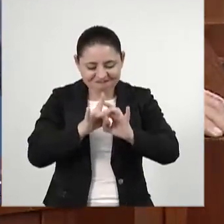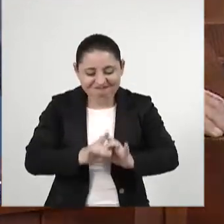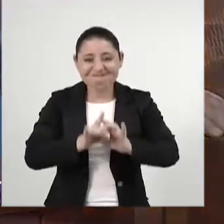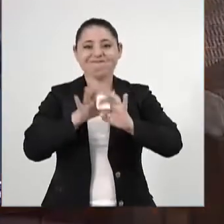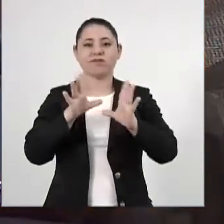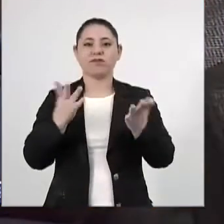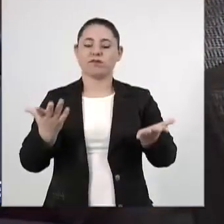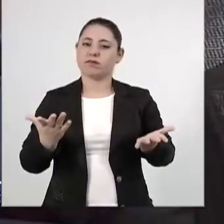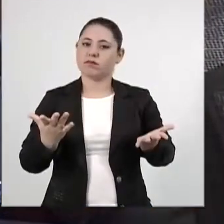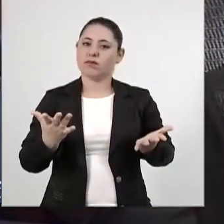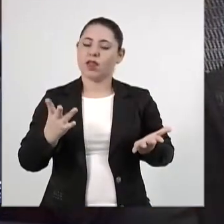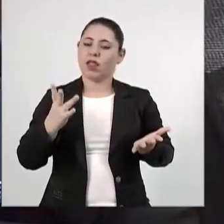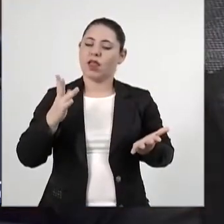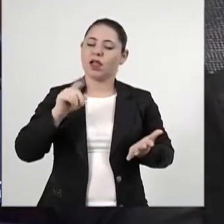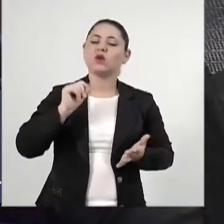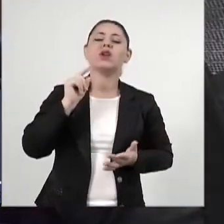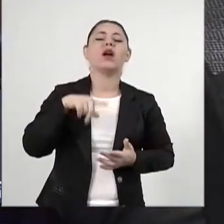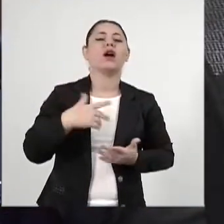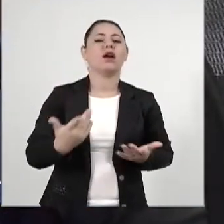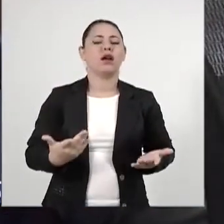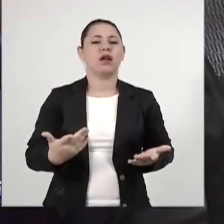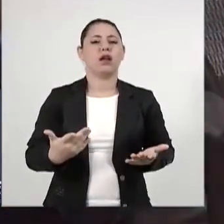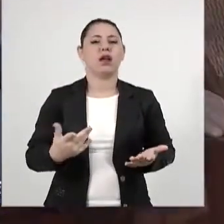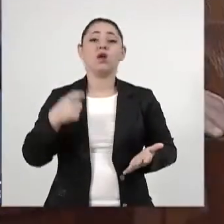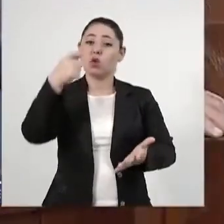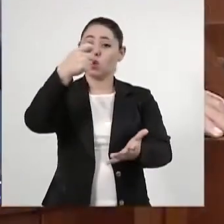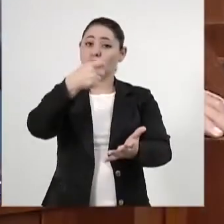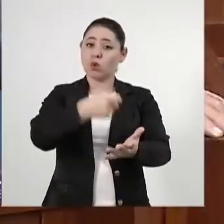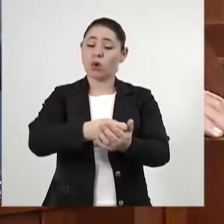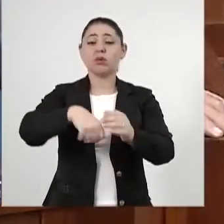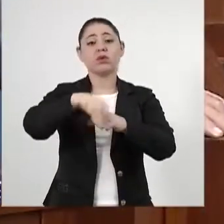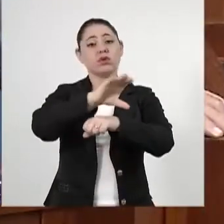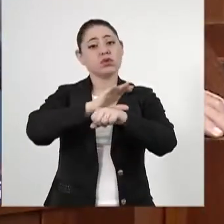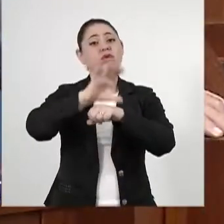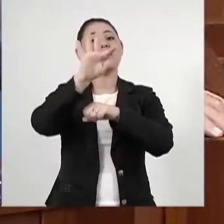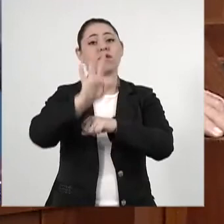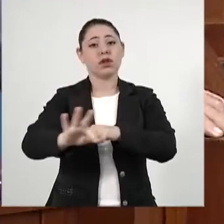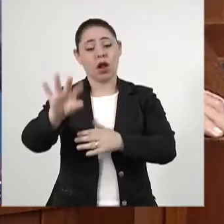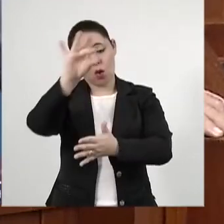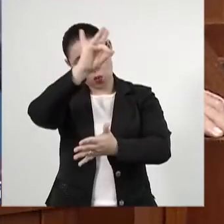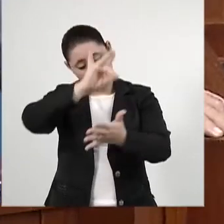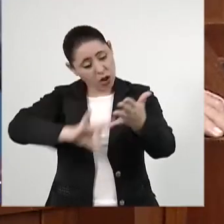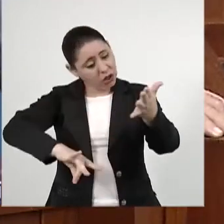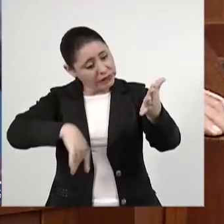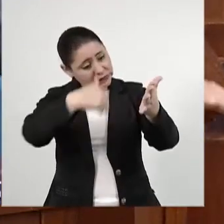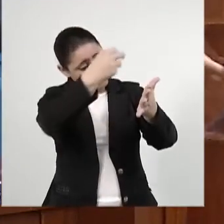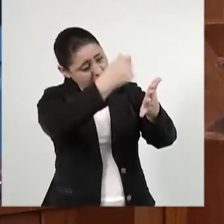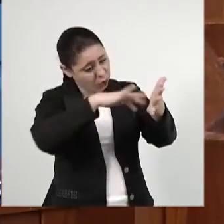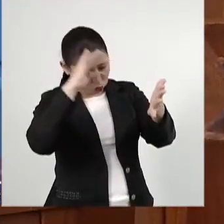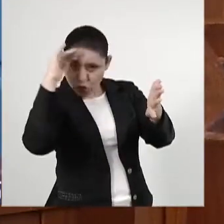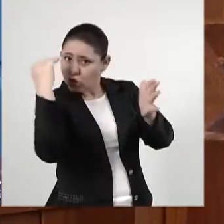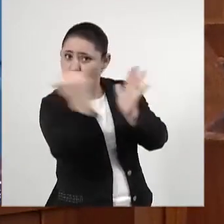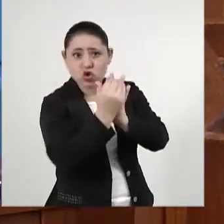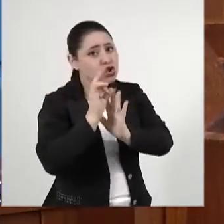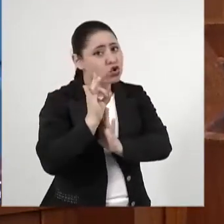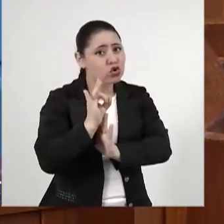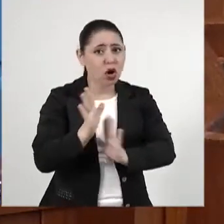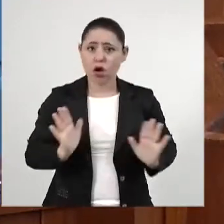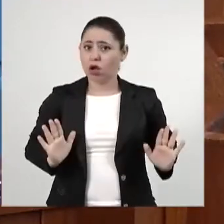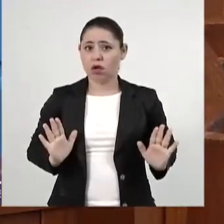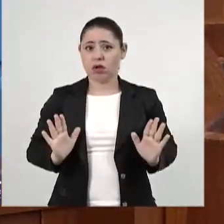nó nada mais é do que cumprir uma Constituição Federal que está escrita aí. O deputado